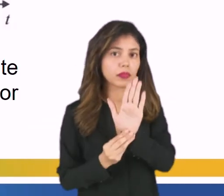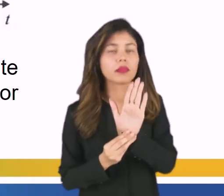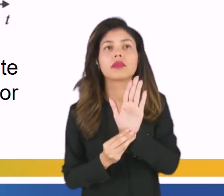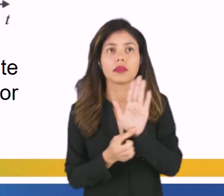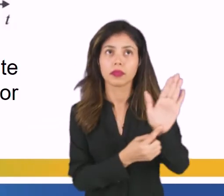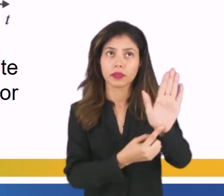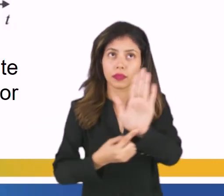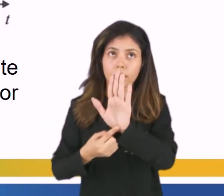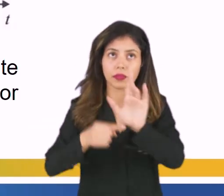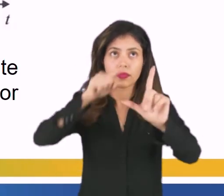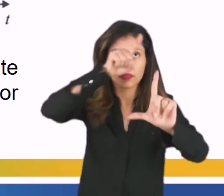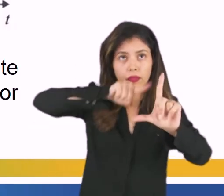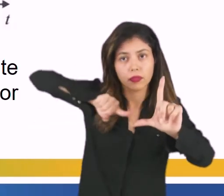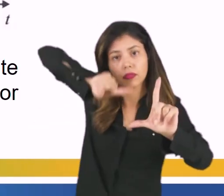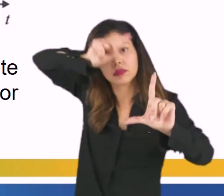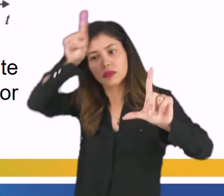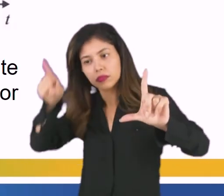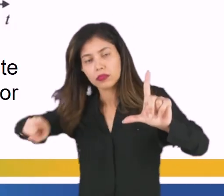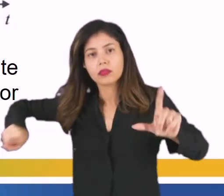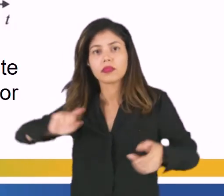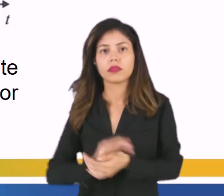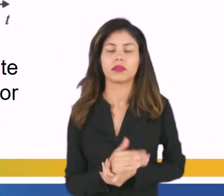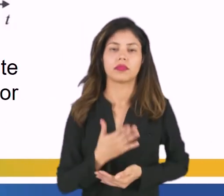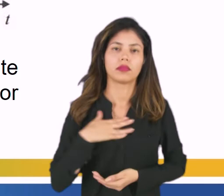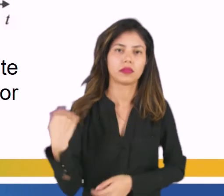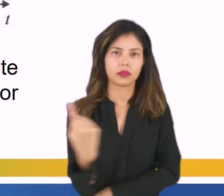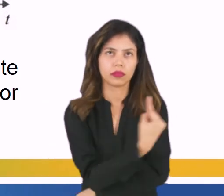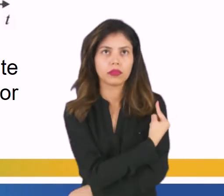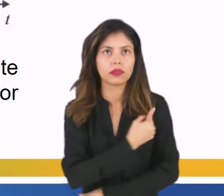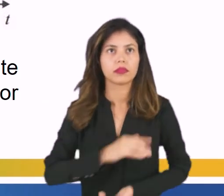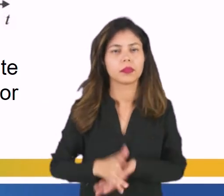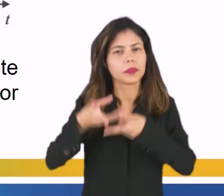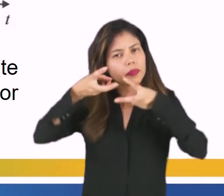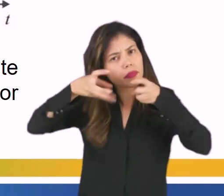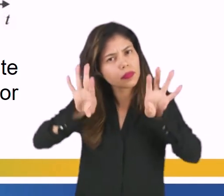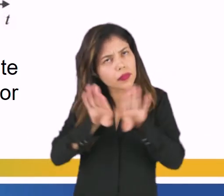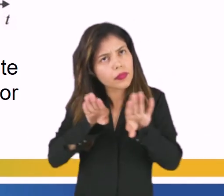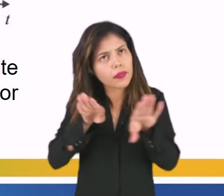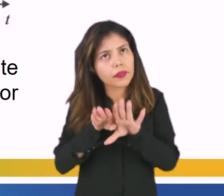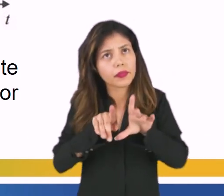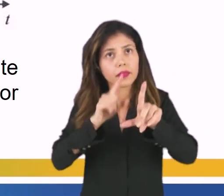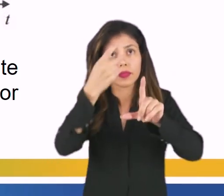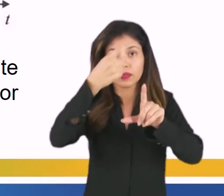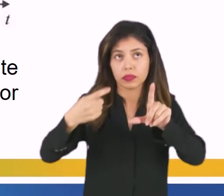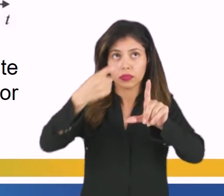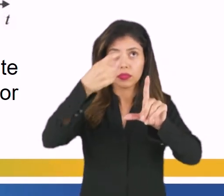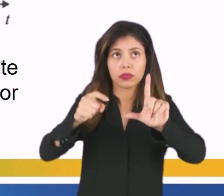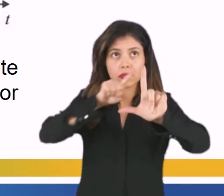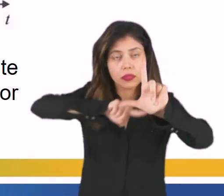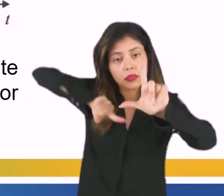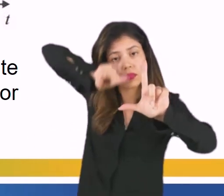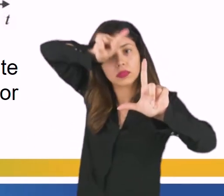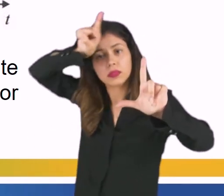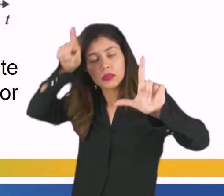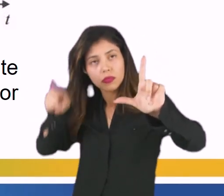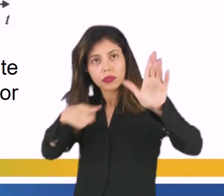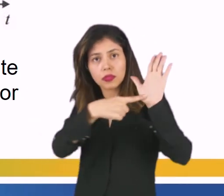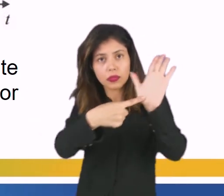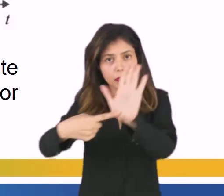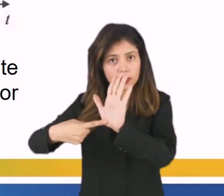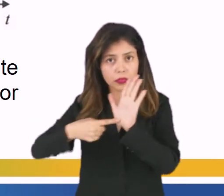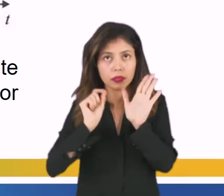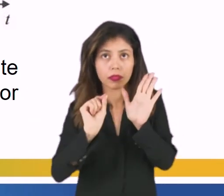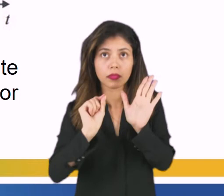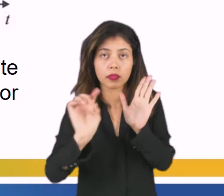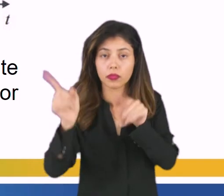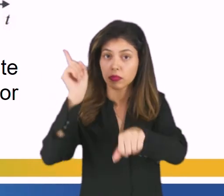está inerente ao nosso gráfico. Então percebam que o meu eixo do x, na verdade, ele está